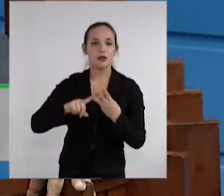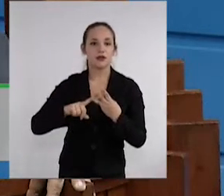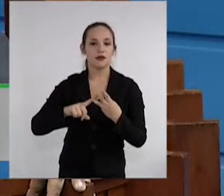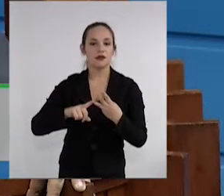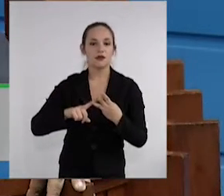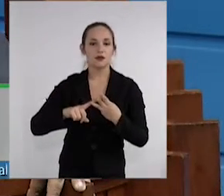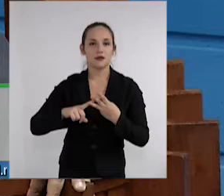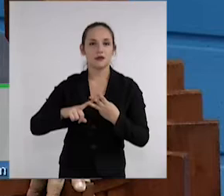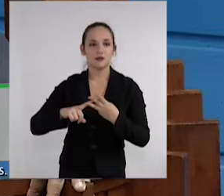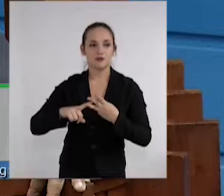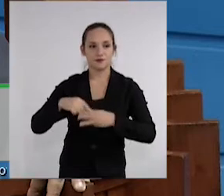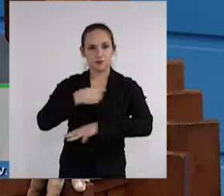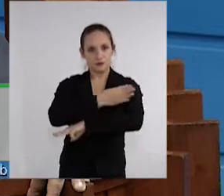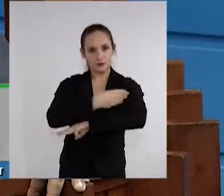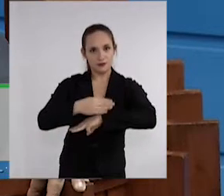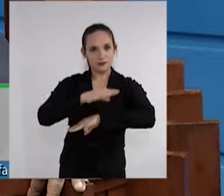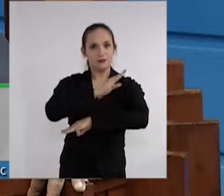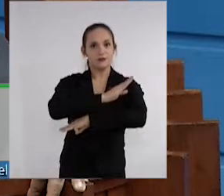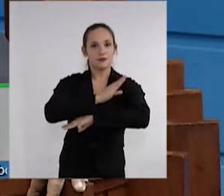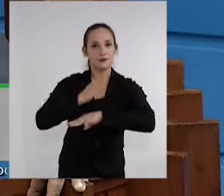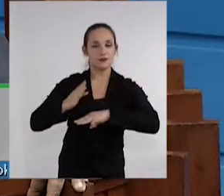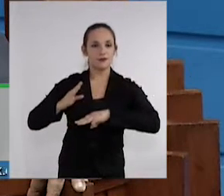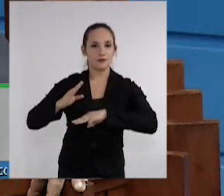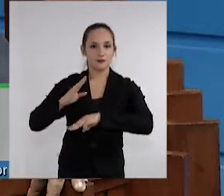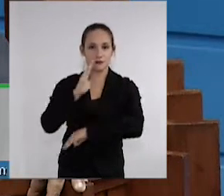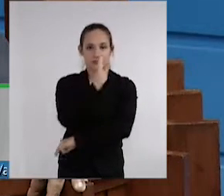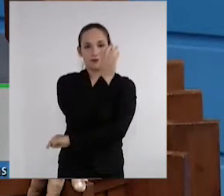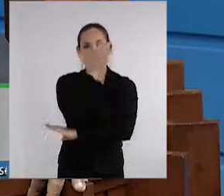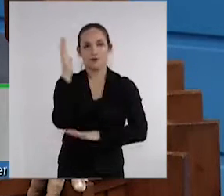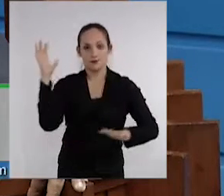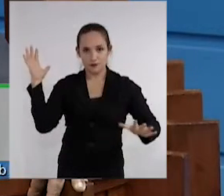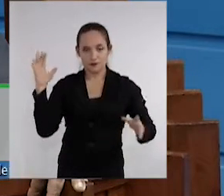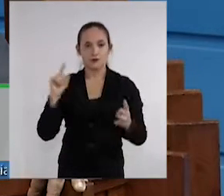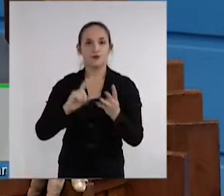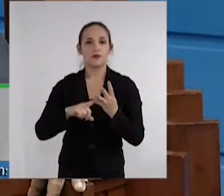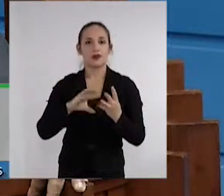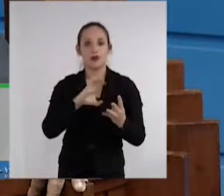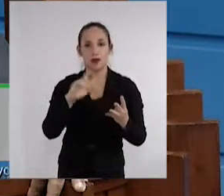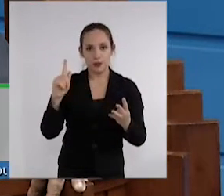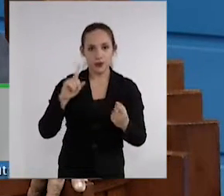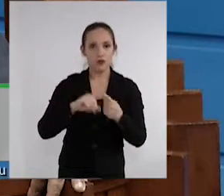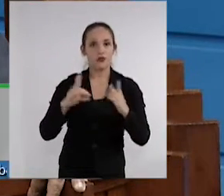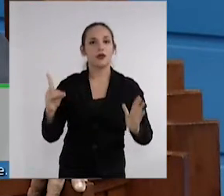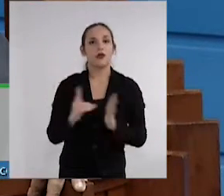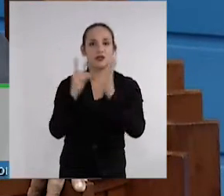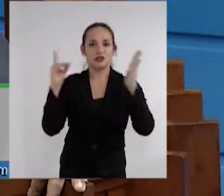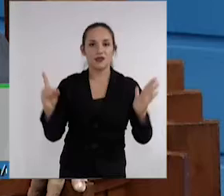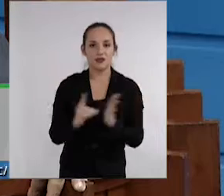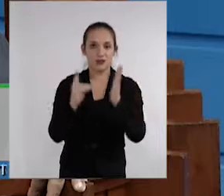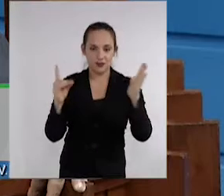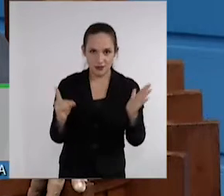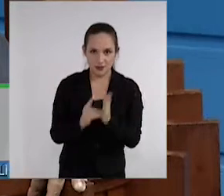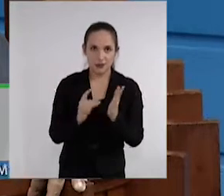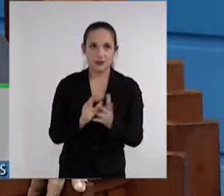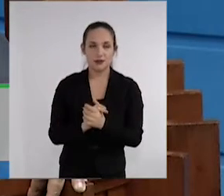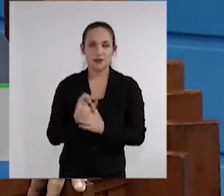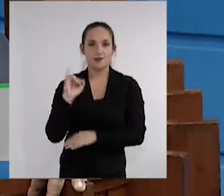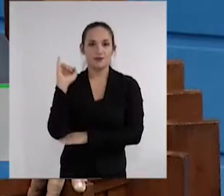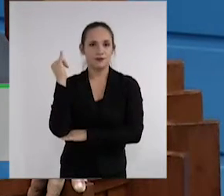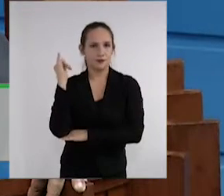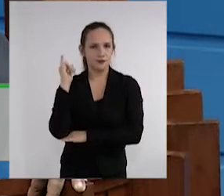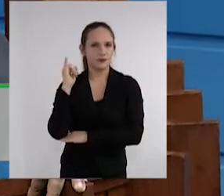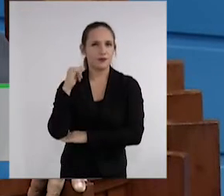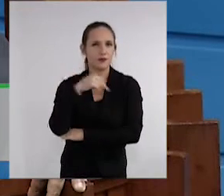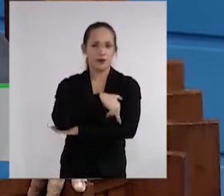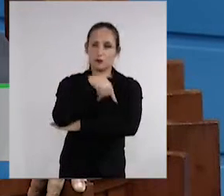de Batayporã, Bataguaçu, Brasilândia, Campo Grande, Deodápolis e Vinhema, Nova Alvorada do